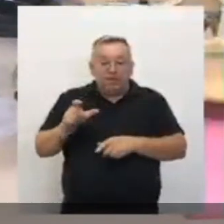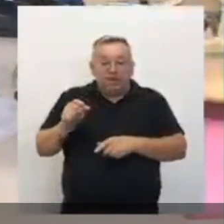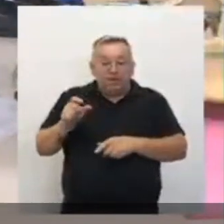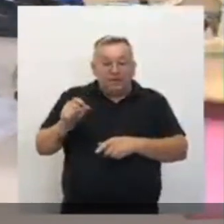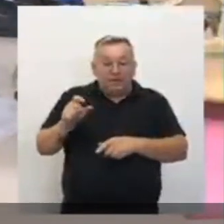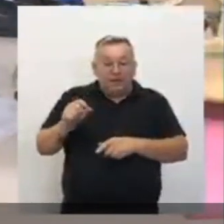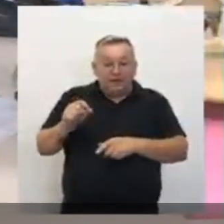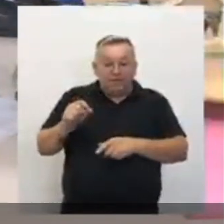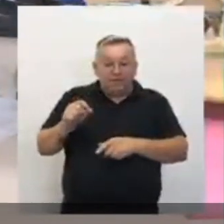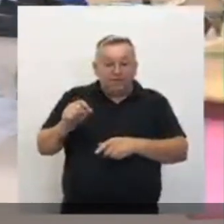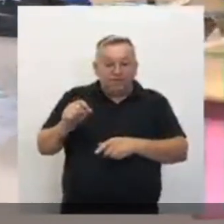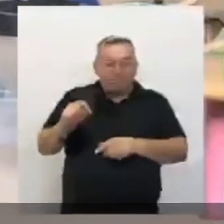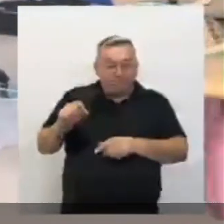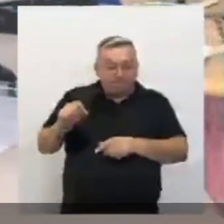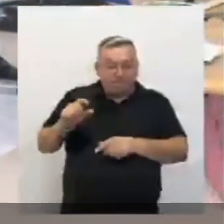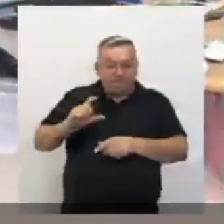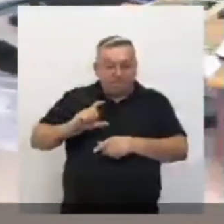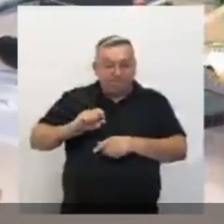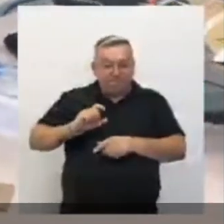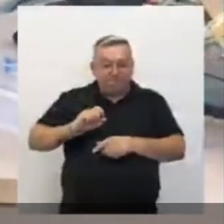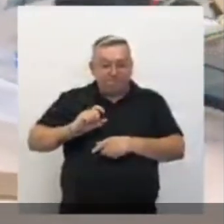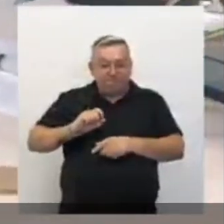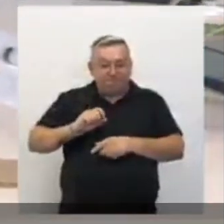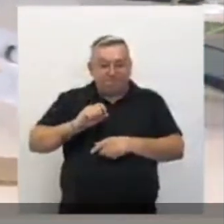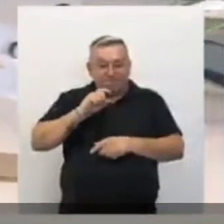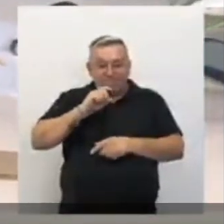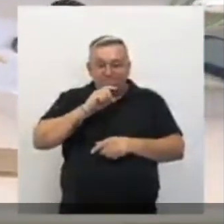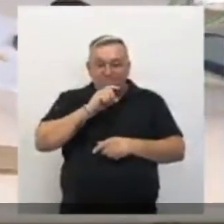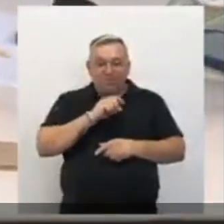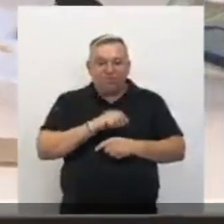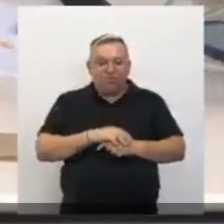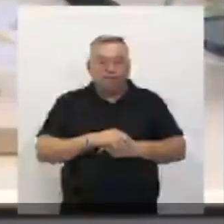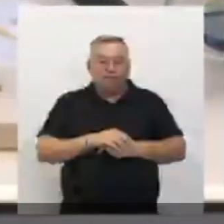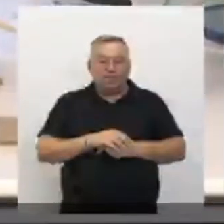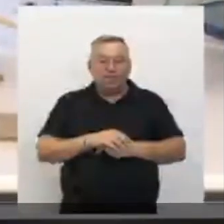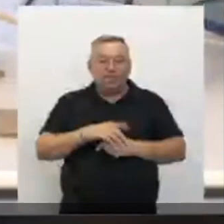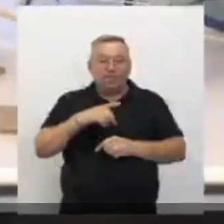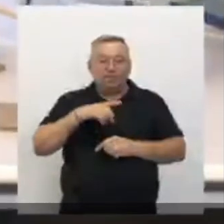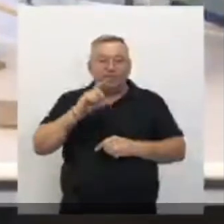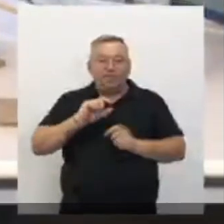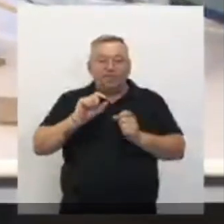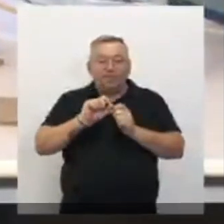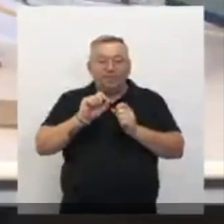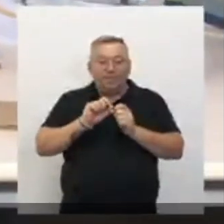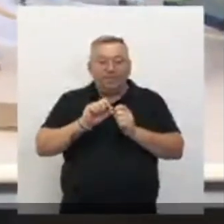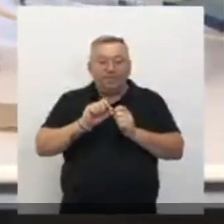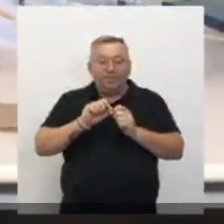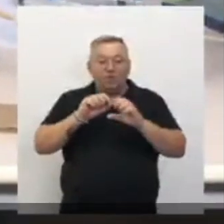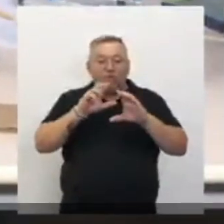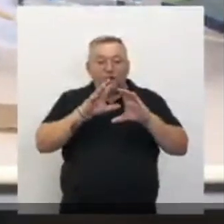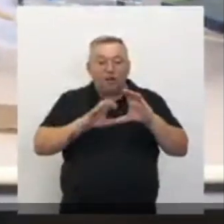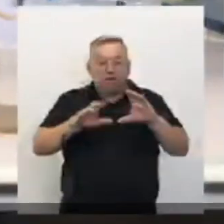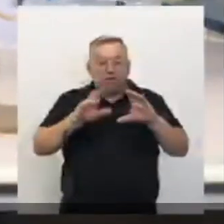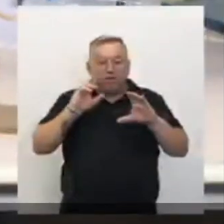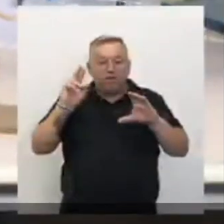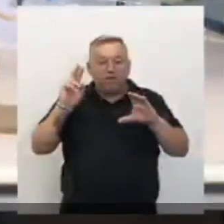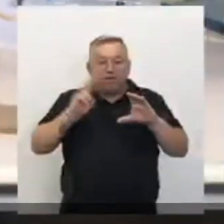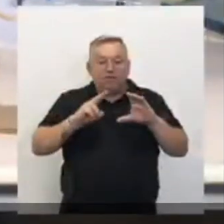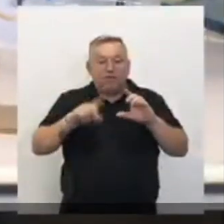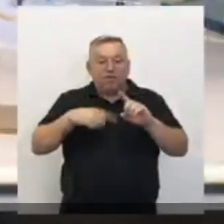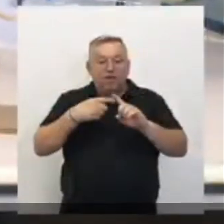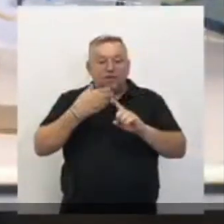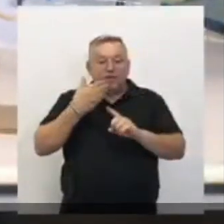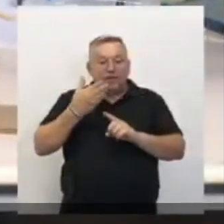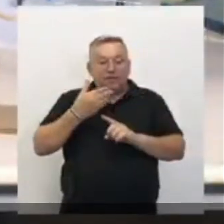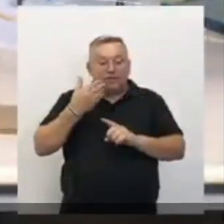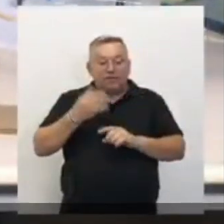que é essa daqui, ó. Essa pinça aqui, ela tem uma elaboração no QR Code vocês podem identificar mais fácil, vocês